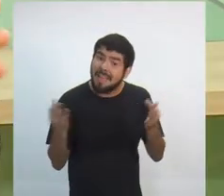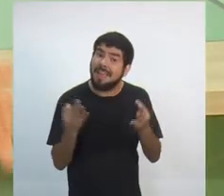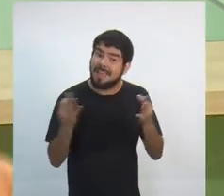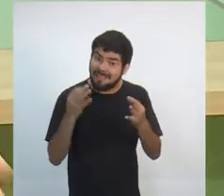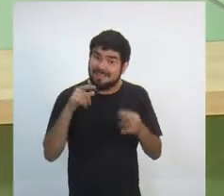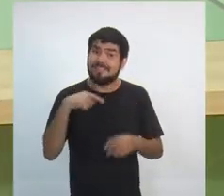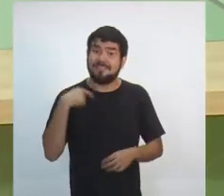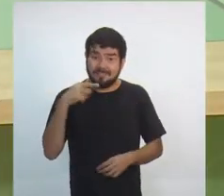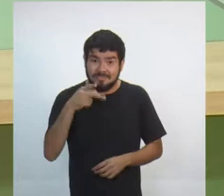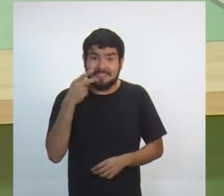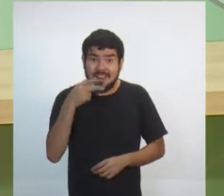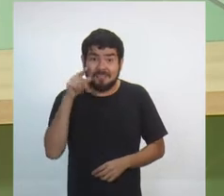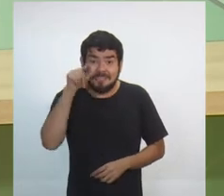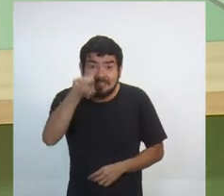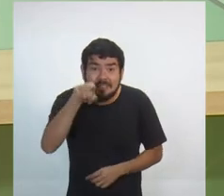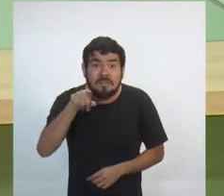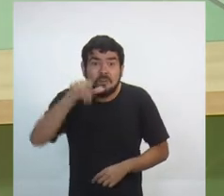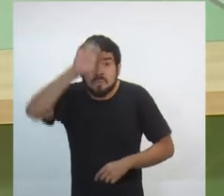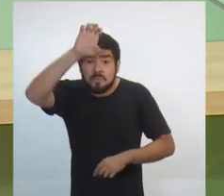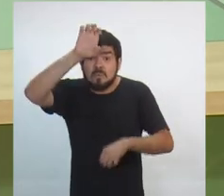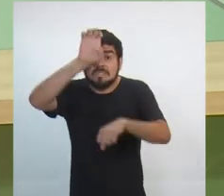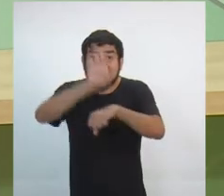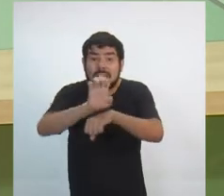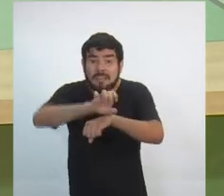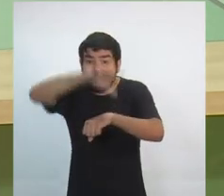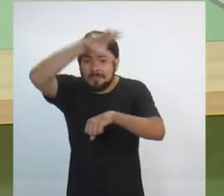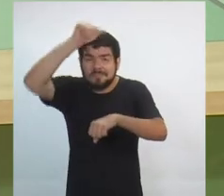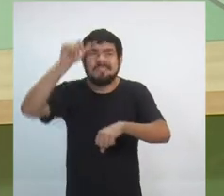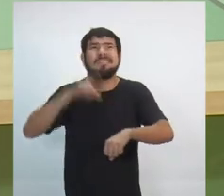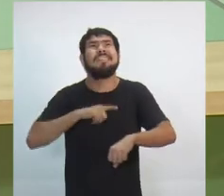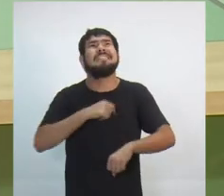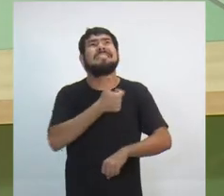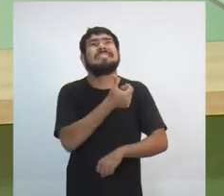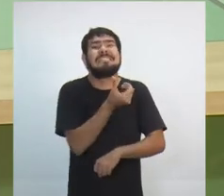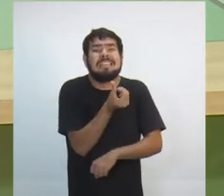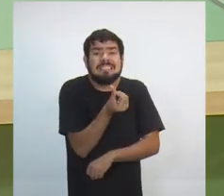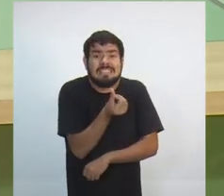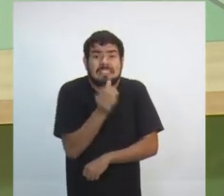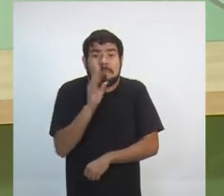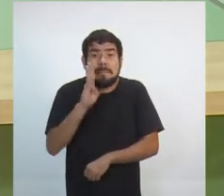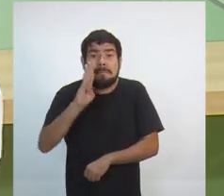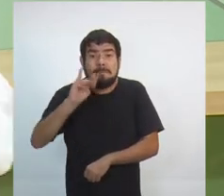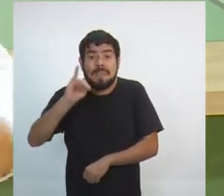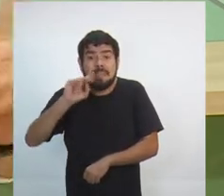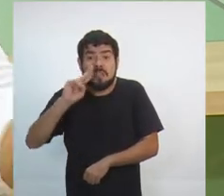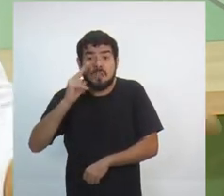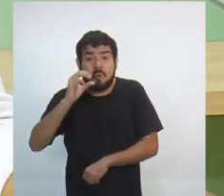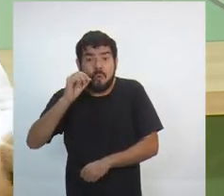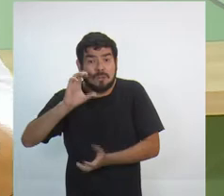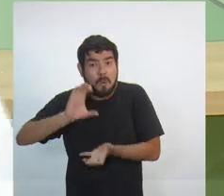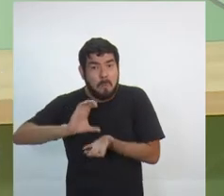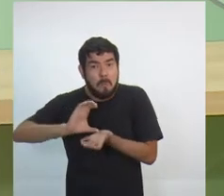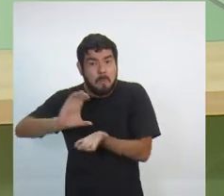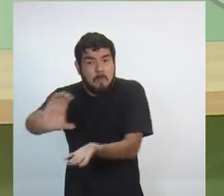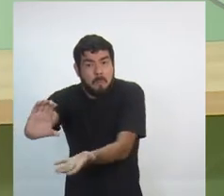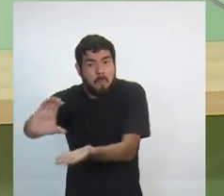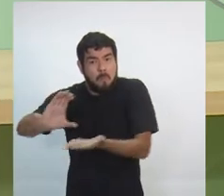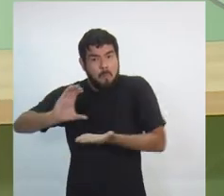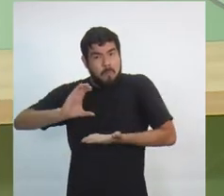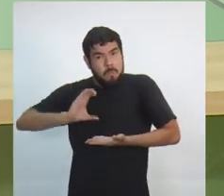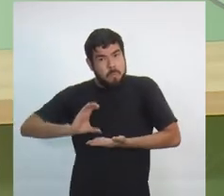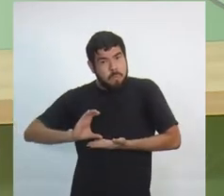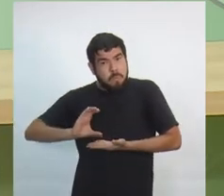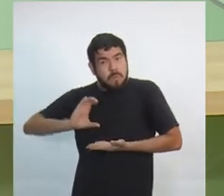O estado do Amazonas tem aproximadamente 16 bilhões de orçamento para esse ano. Nos primeiros 6 meses, eles